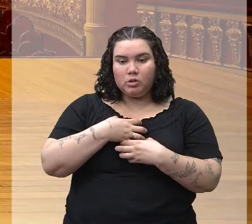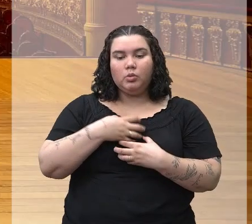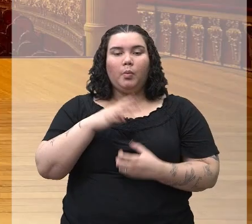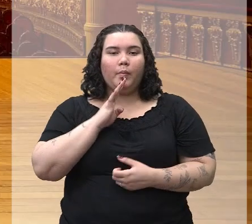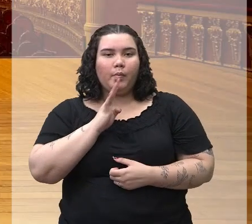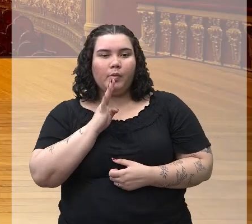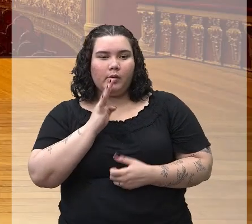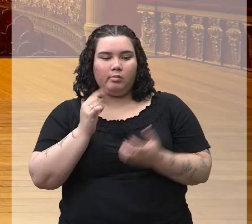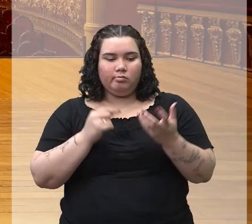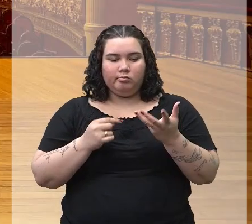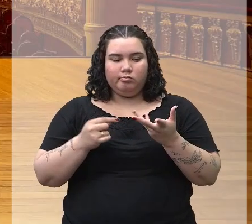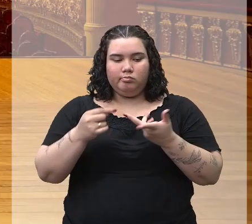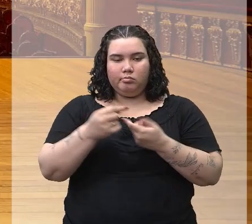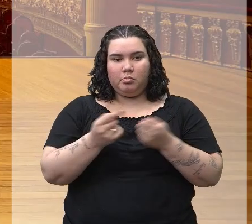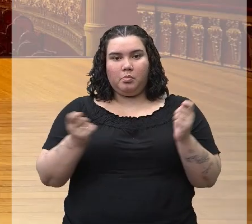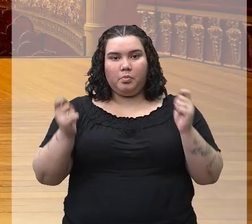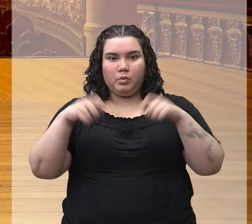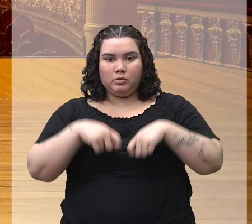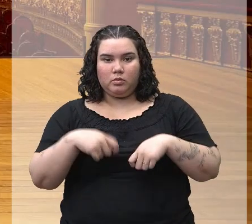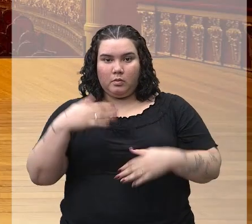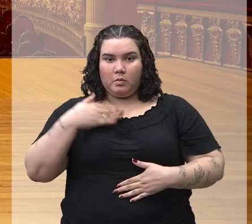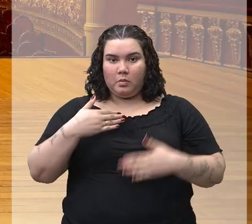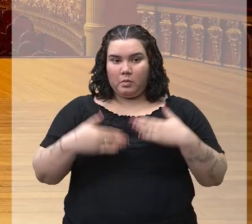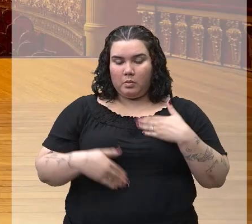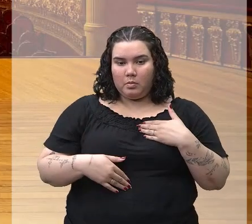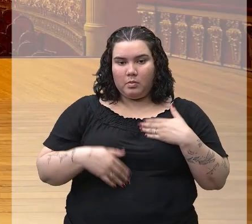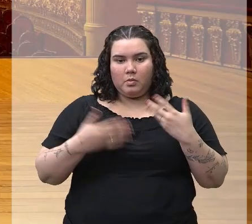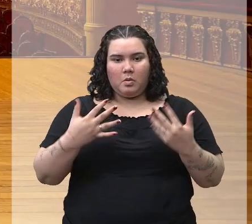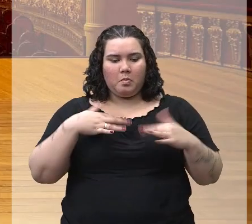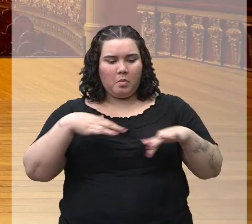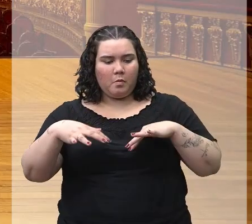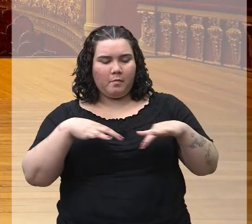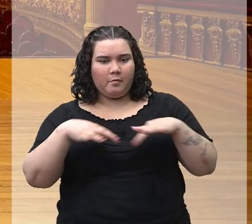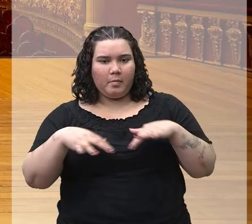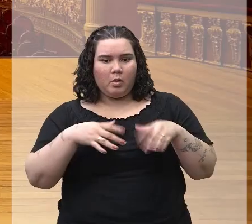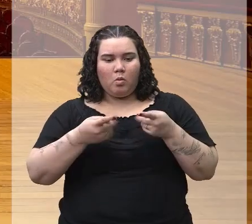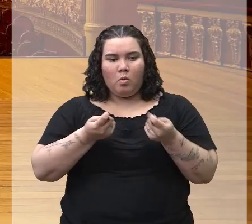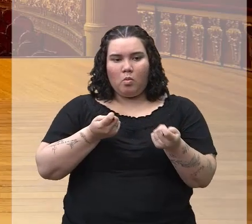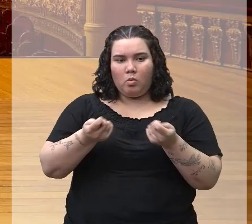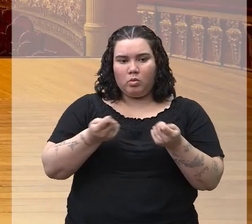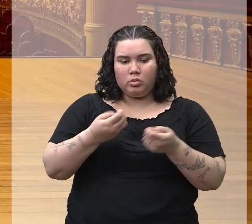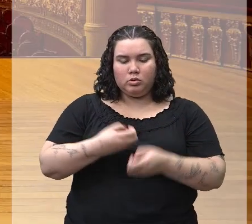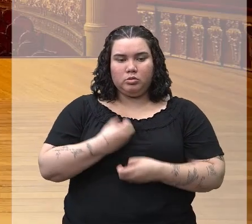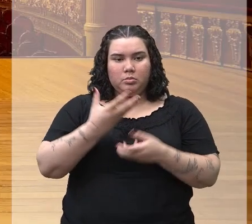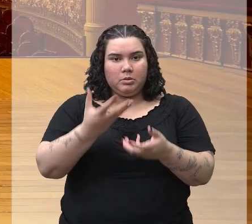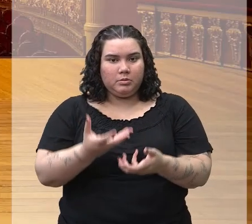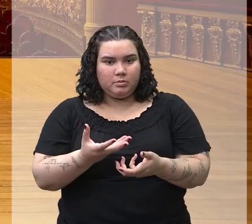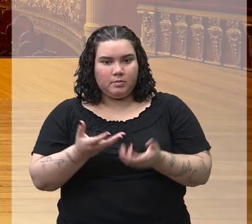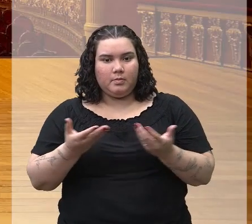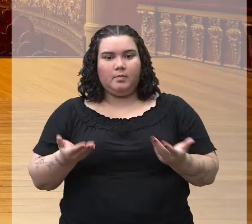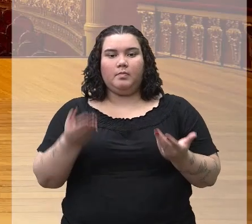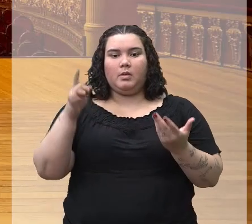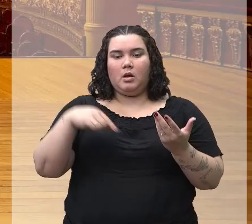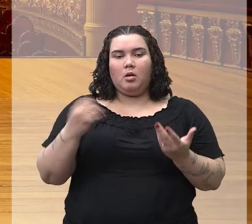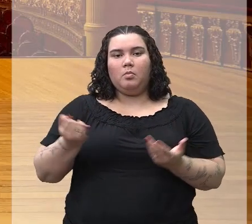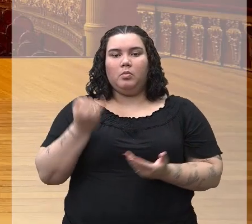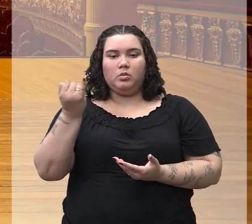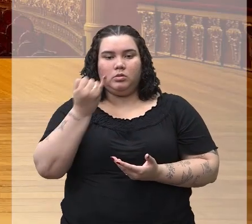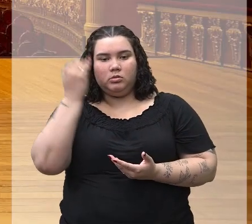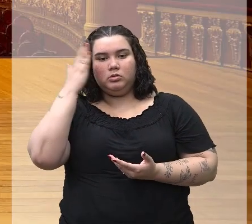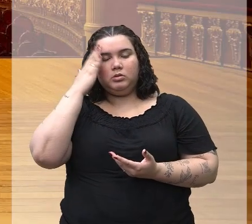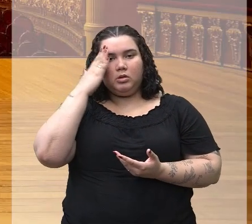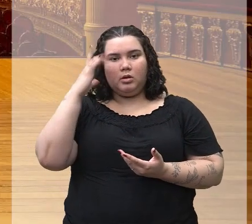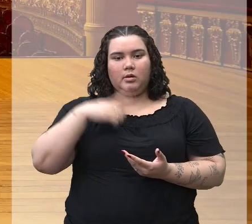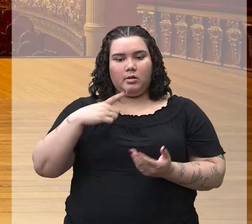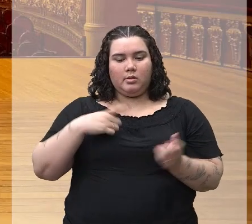as possibilidades do corpo dele, de movimento, de controle, de expressão. Então, é essencial que ele tenha